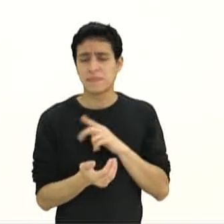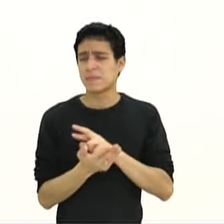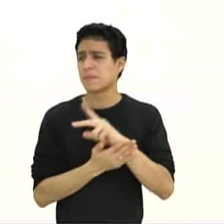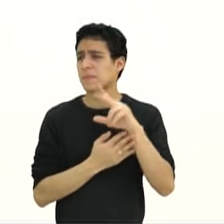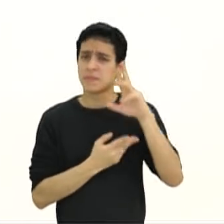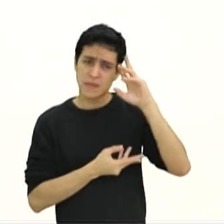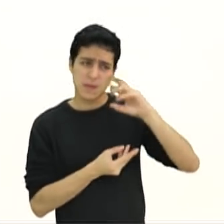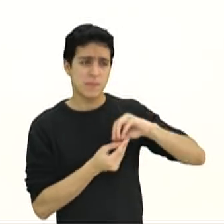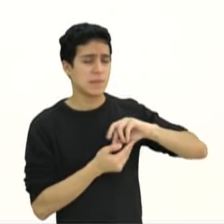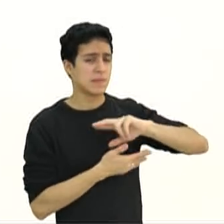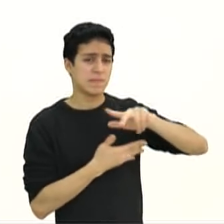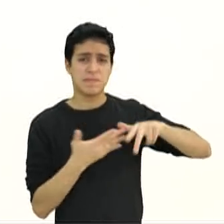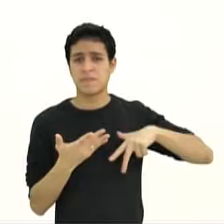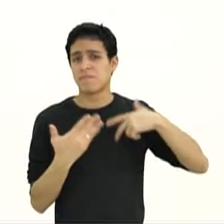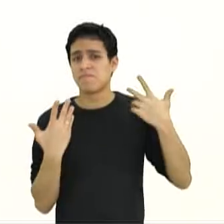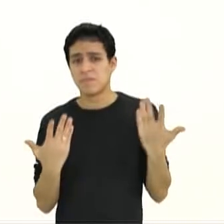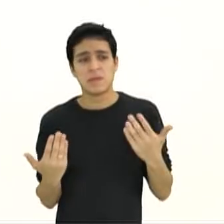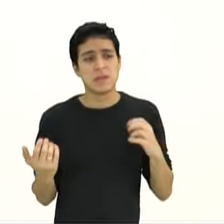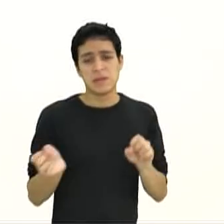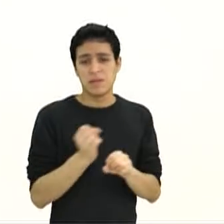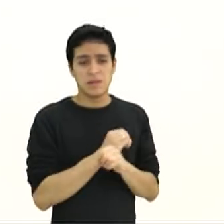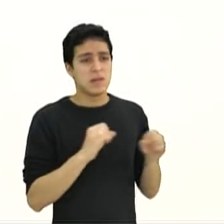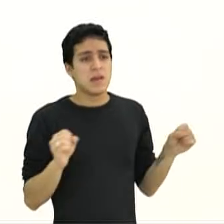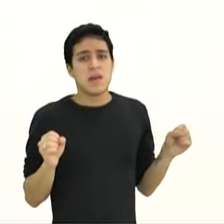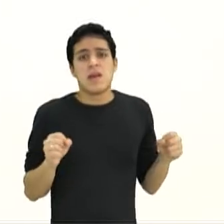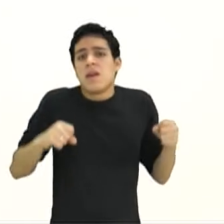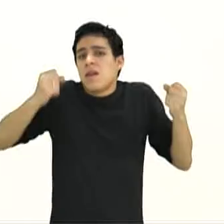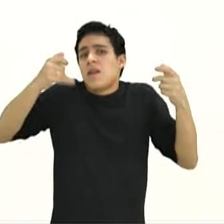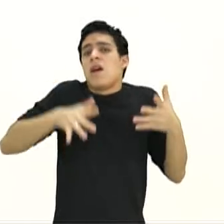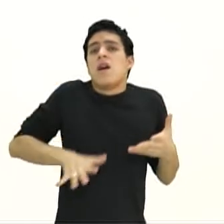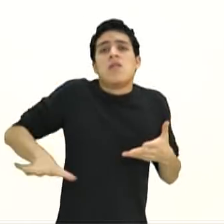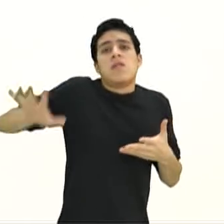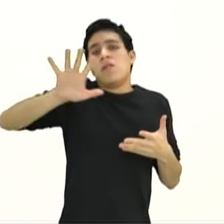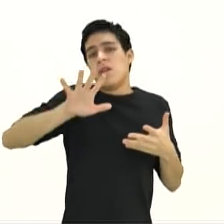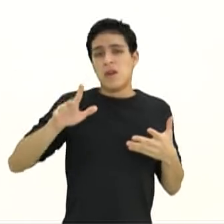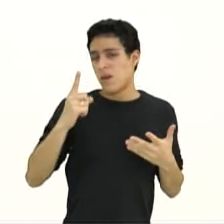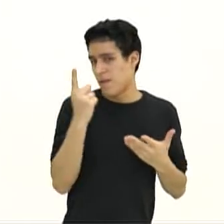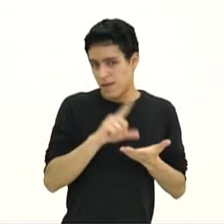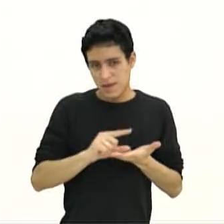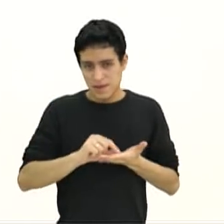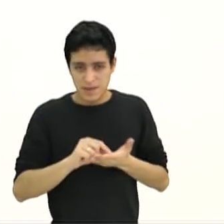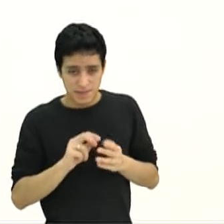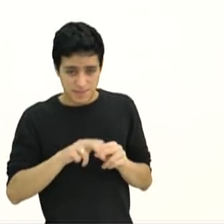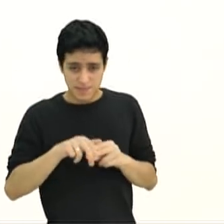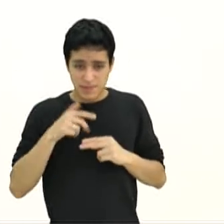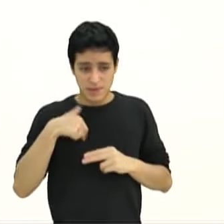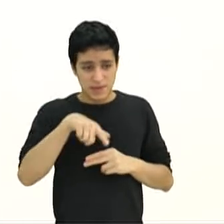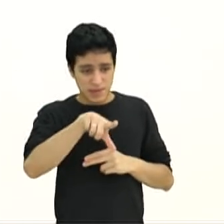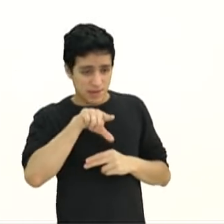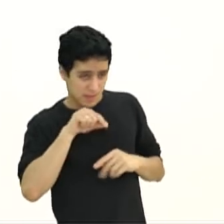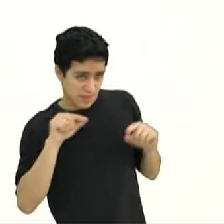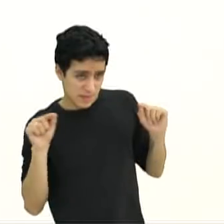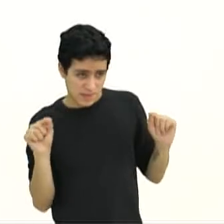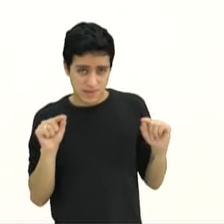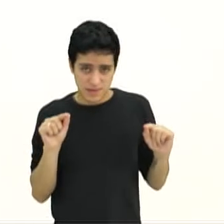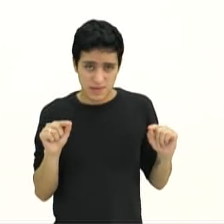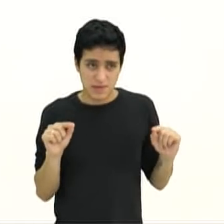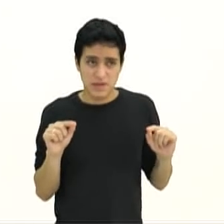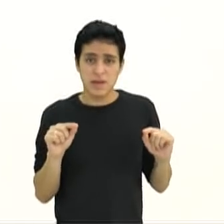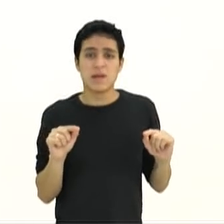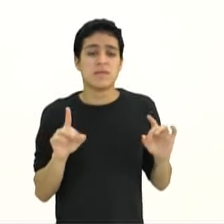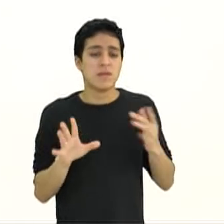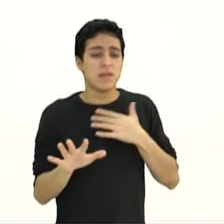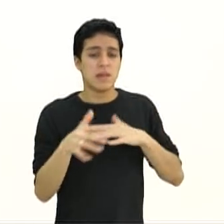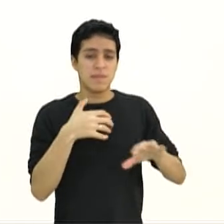tantas que é impossível cobri-las em um único artigo. Então, a minha seleção foi por